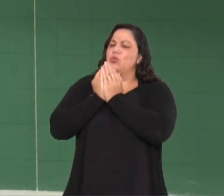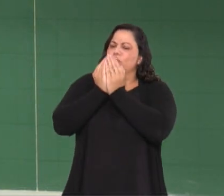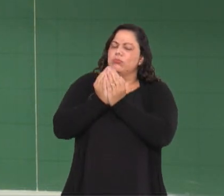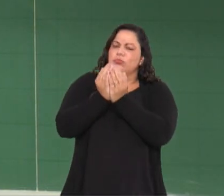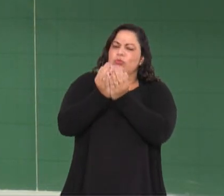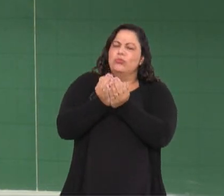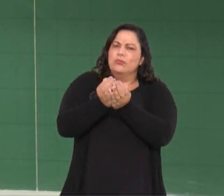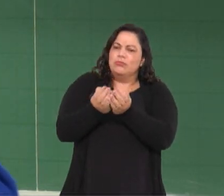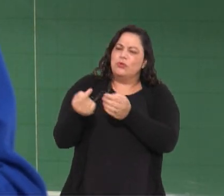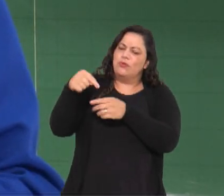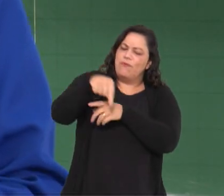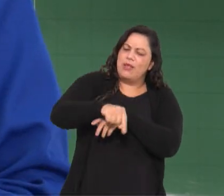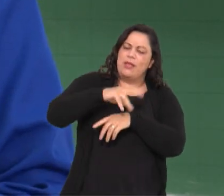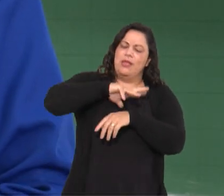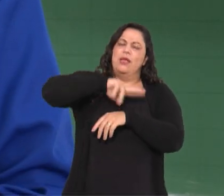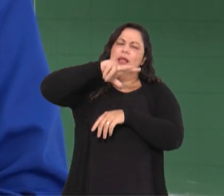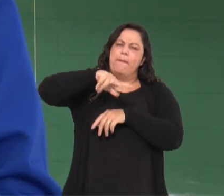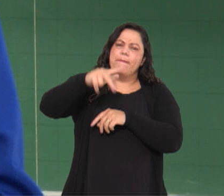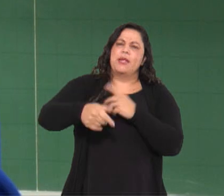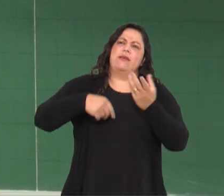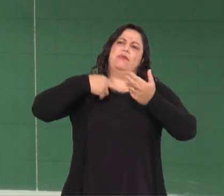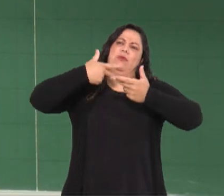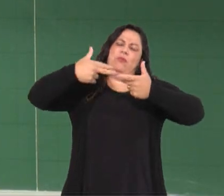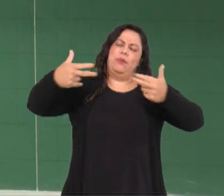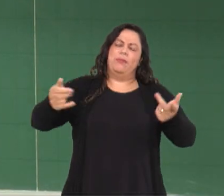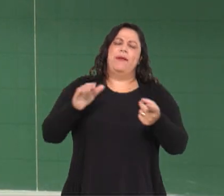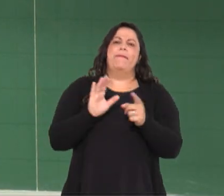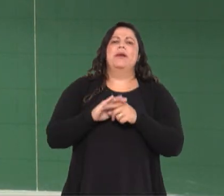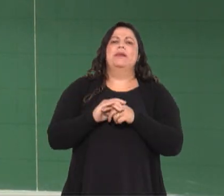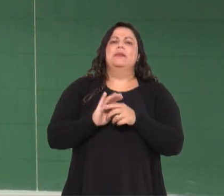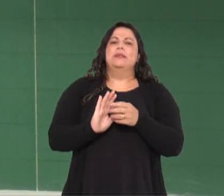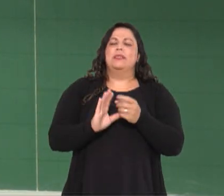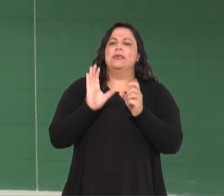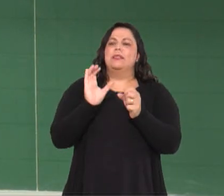pelo Tratado de Tordesilhas, lembra? Então, o Paraná, esse